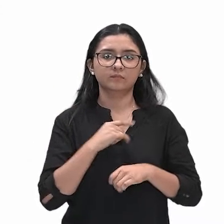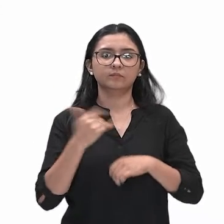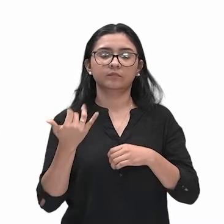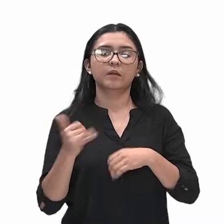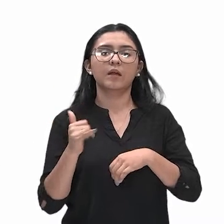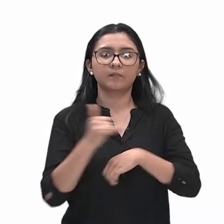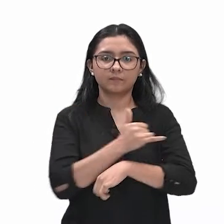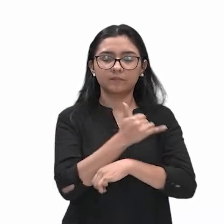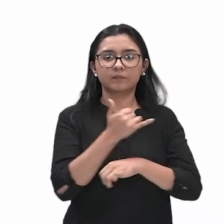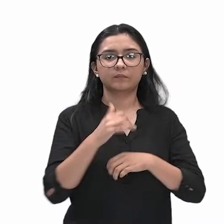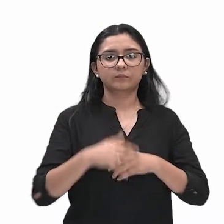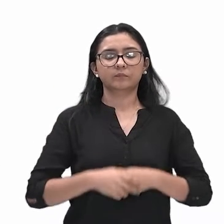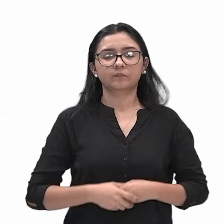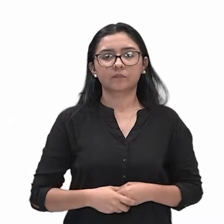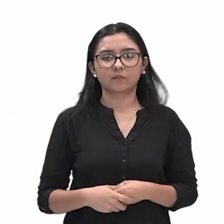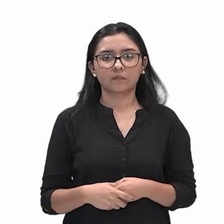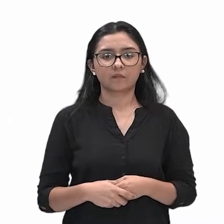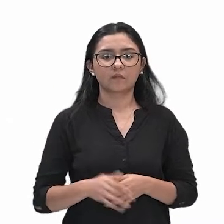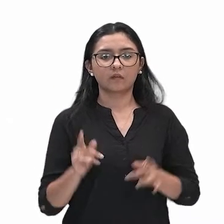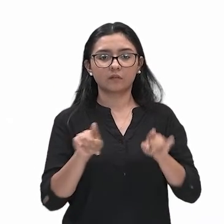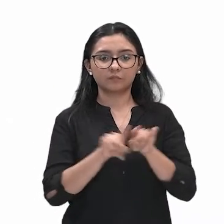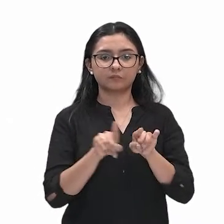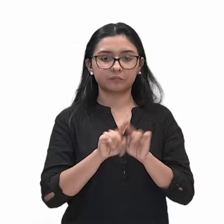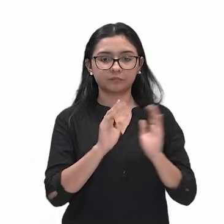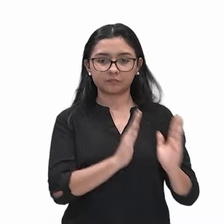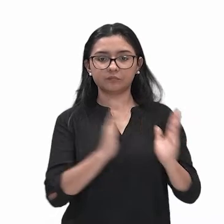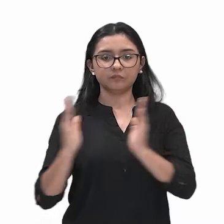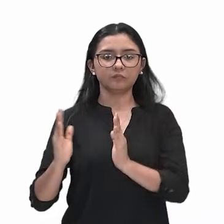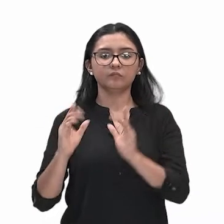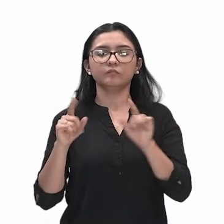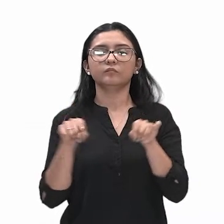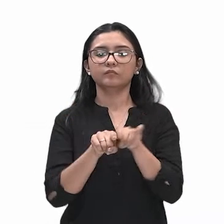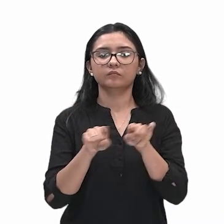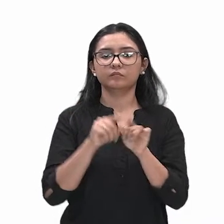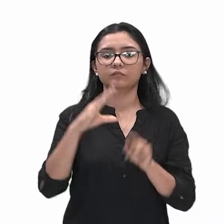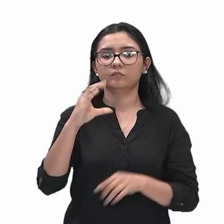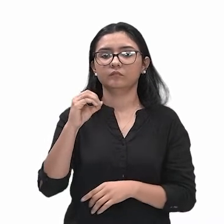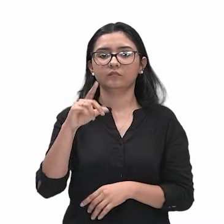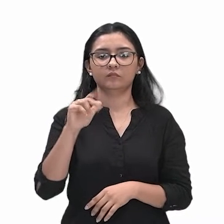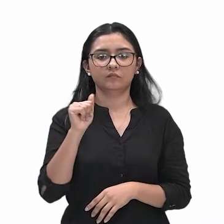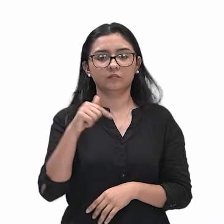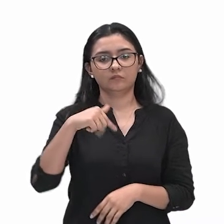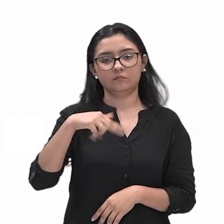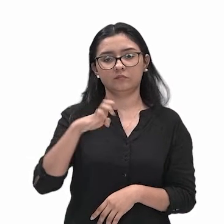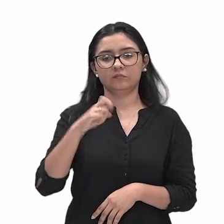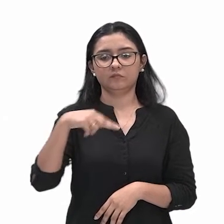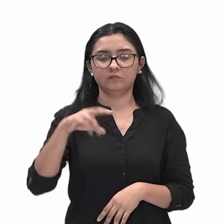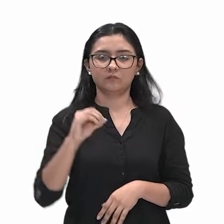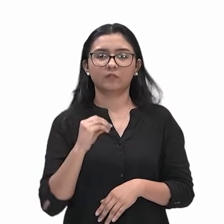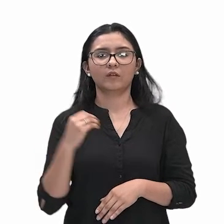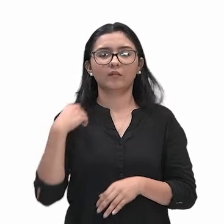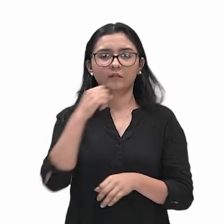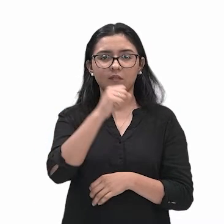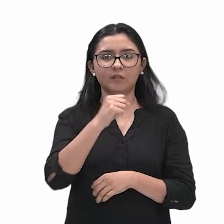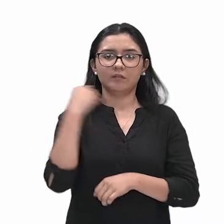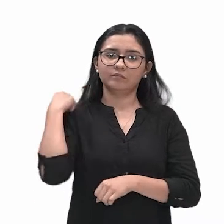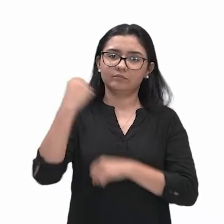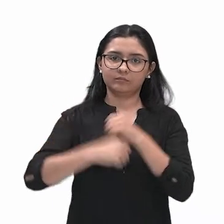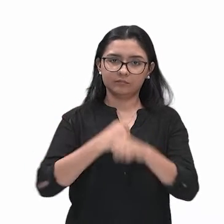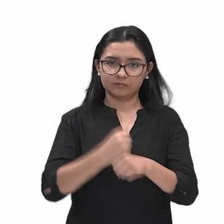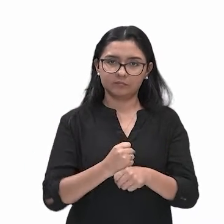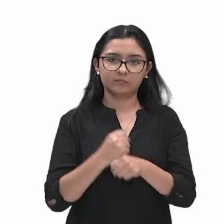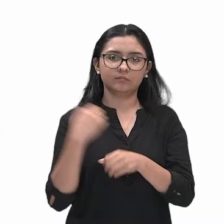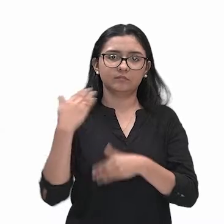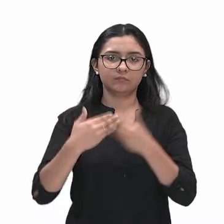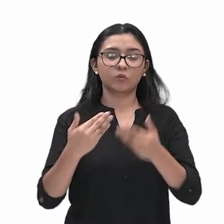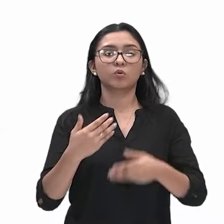né? Temos ainda o nosso velho conhecido colágeno, que à medida que os anos vão passando, a tendência é